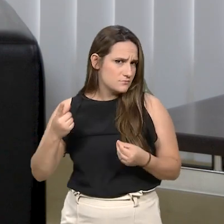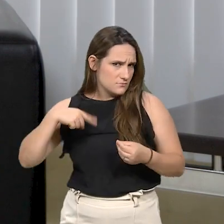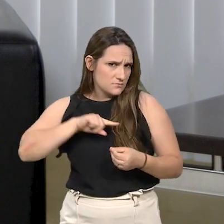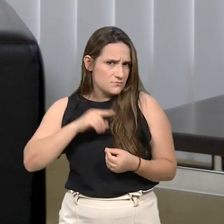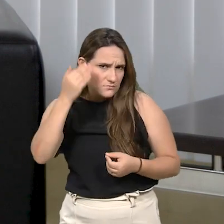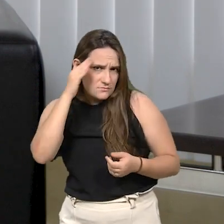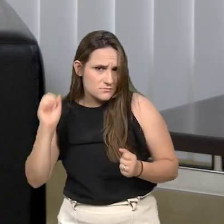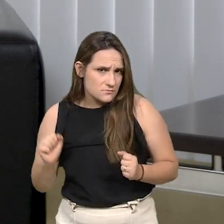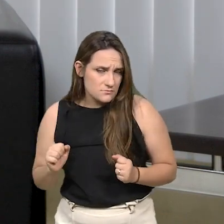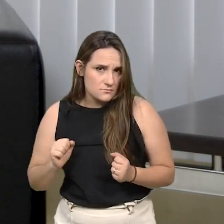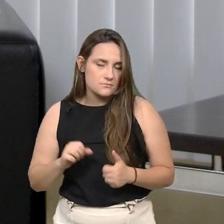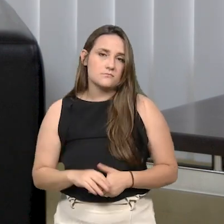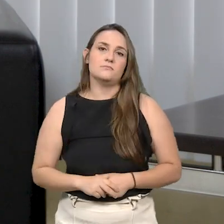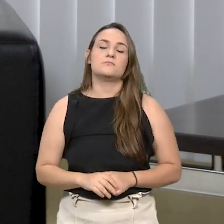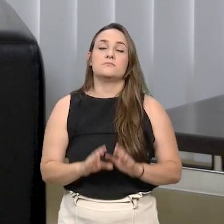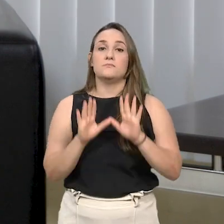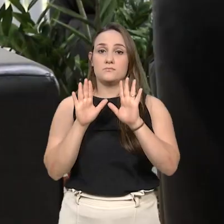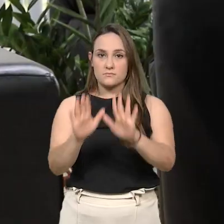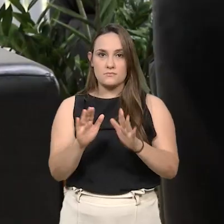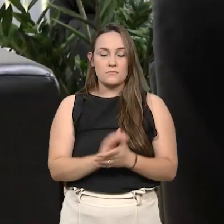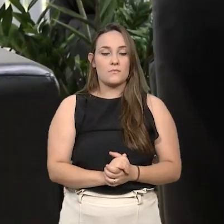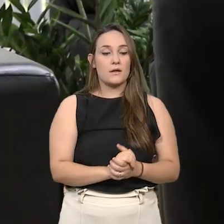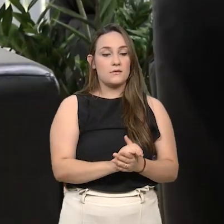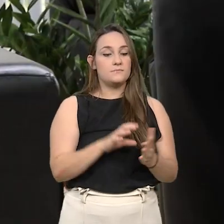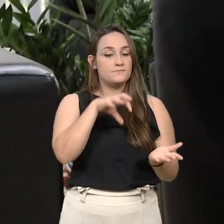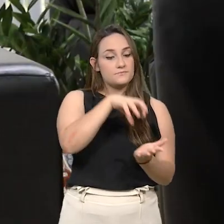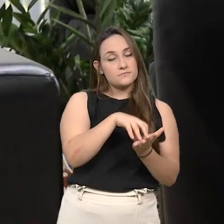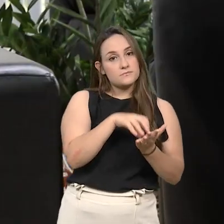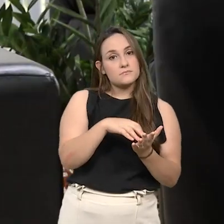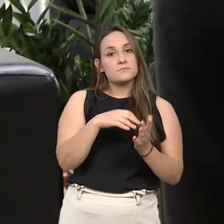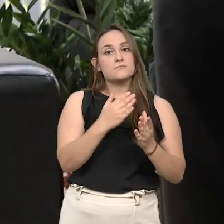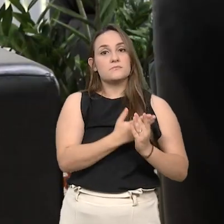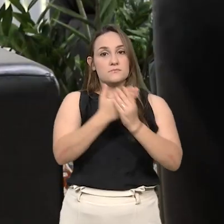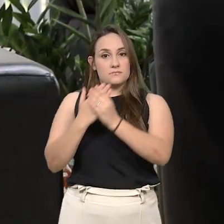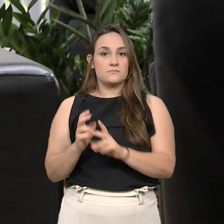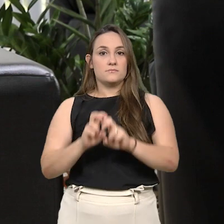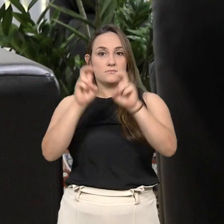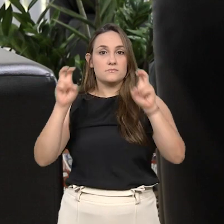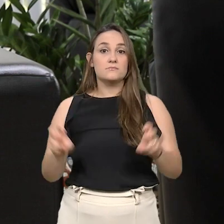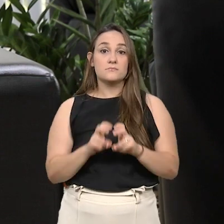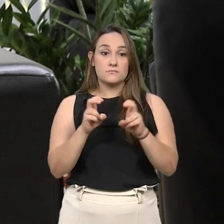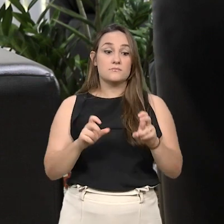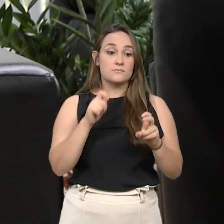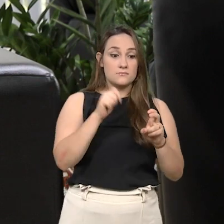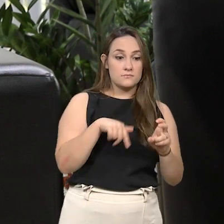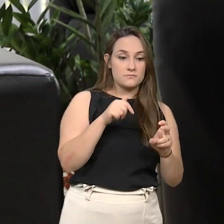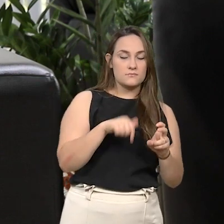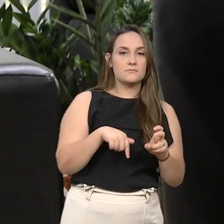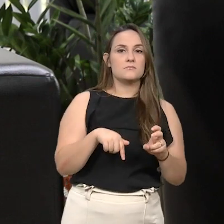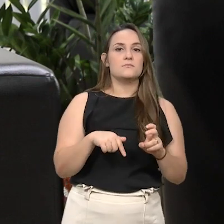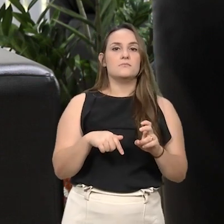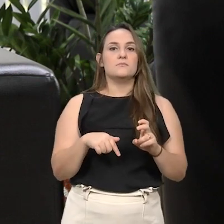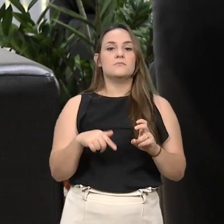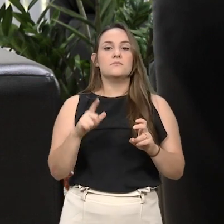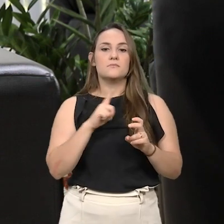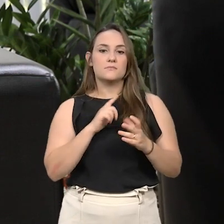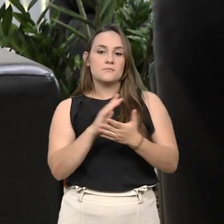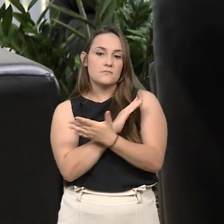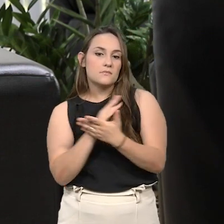gente pode entender isso? Olha só, a Central de Processamento Eletrônico ela veio em decorrência, não só em Mato Grosso do Sul, mas em outros estados, por